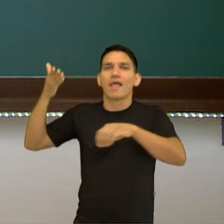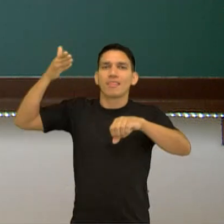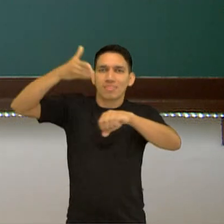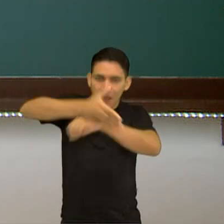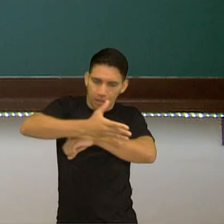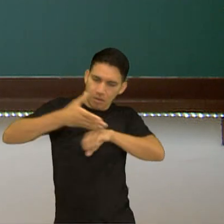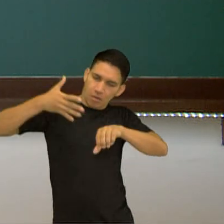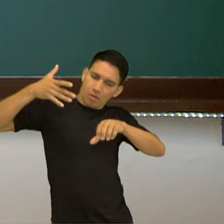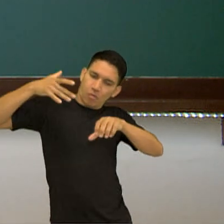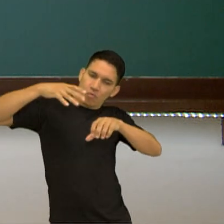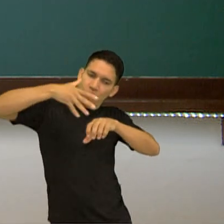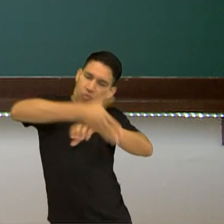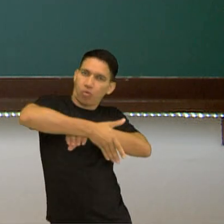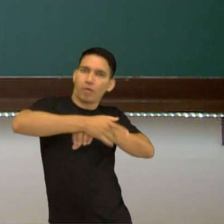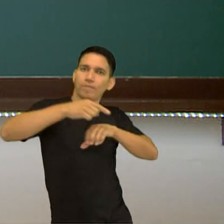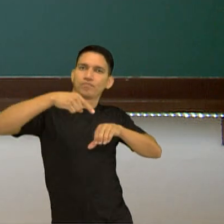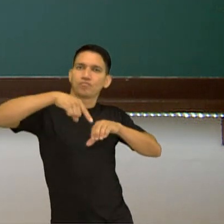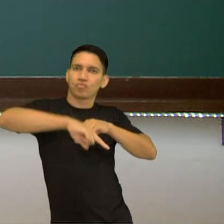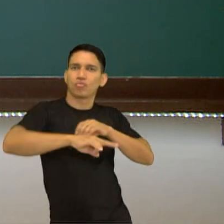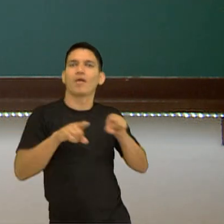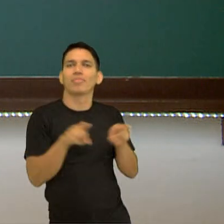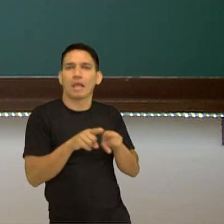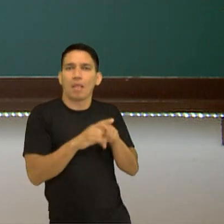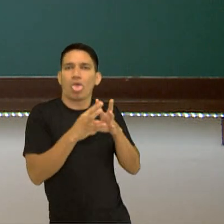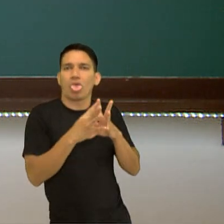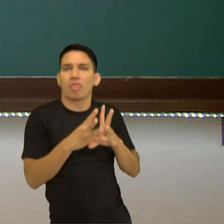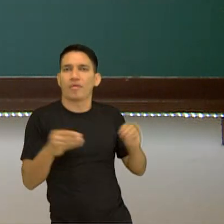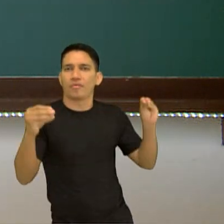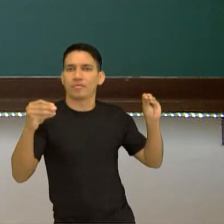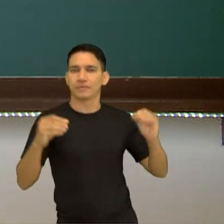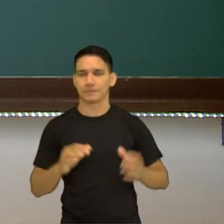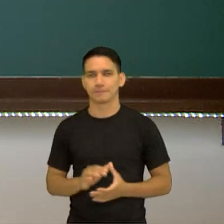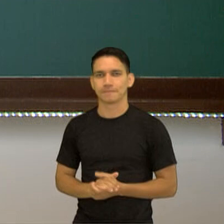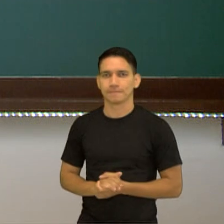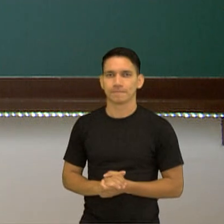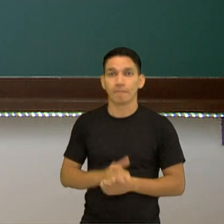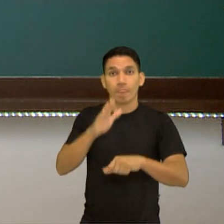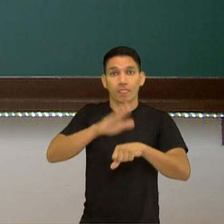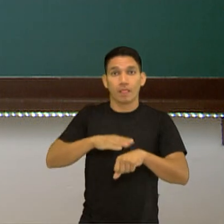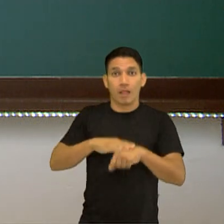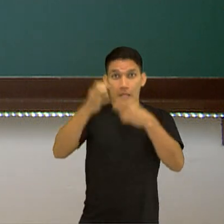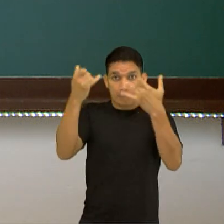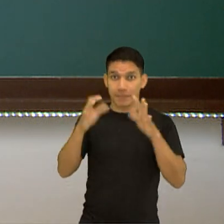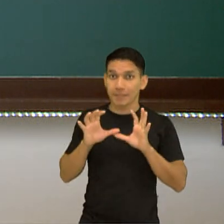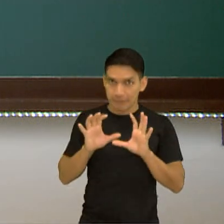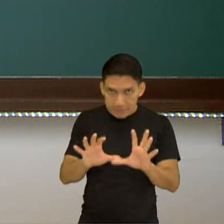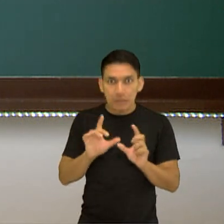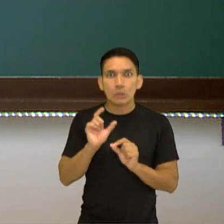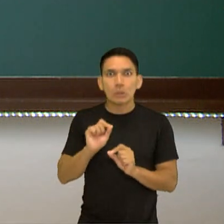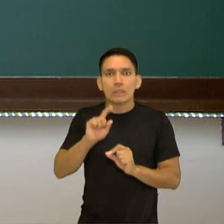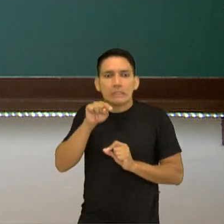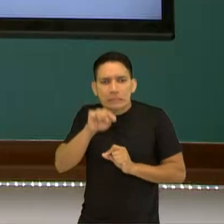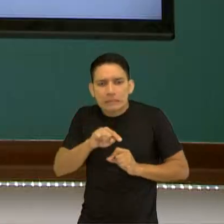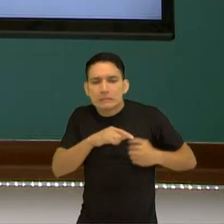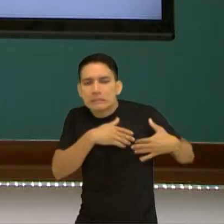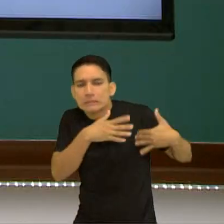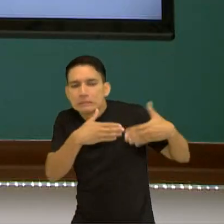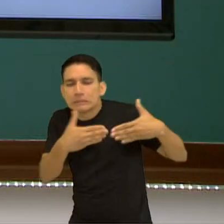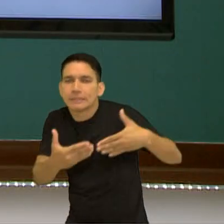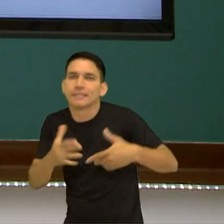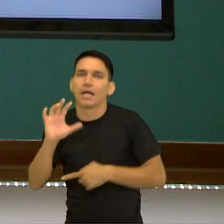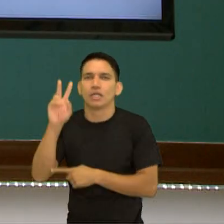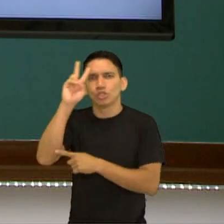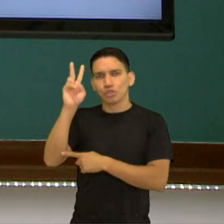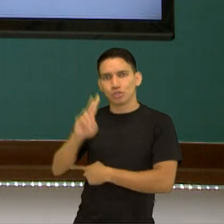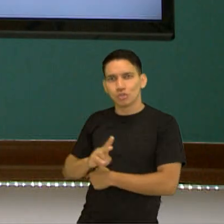superfície terrestre e sendo também desintegrado. Quando a gente fala disso, naquele momento da história, quando